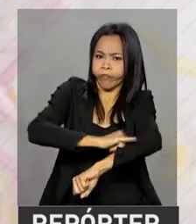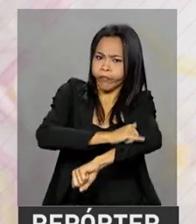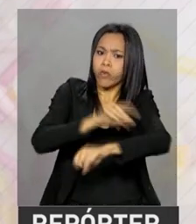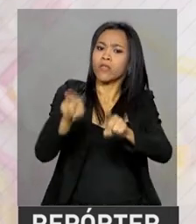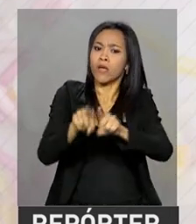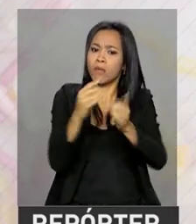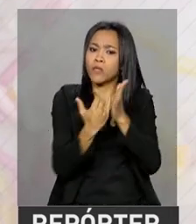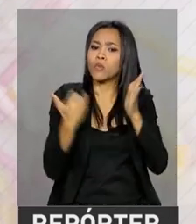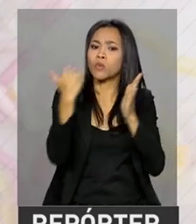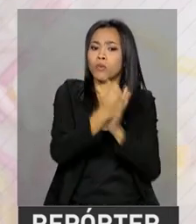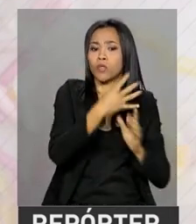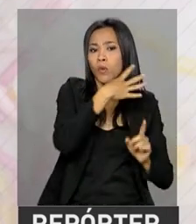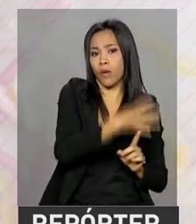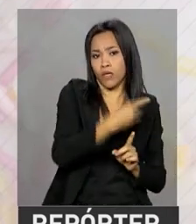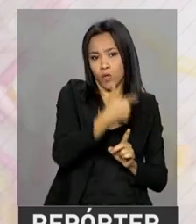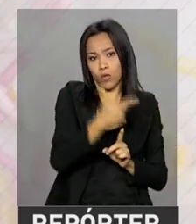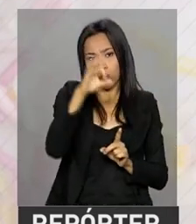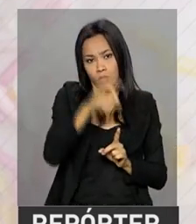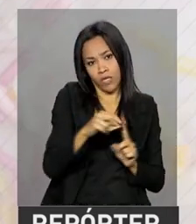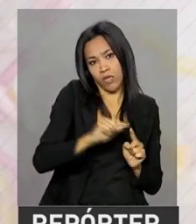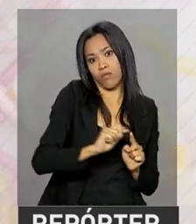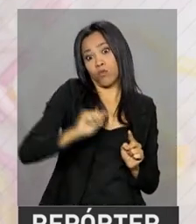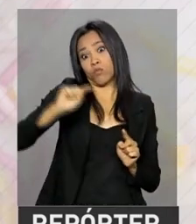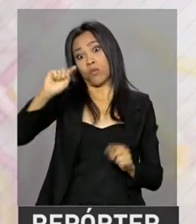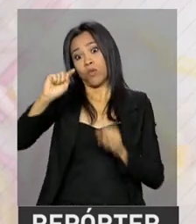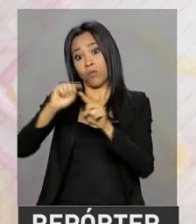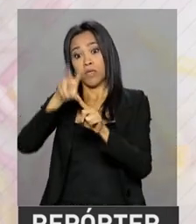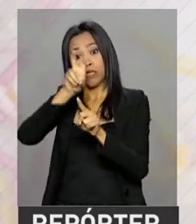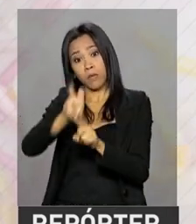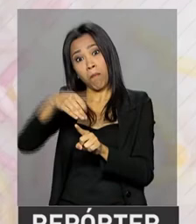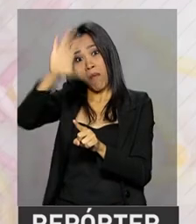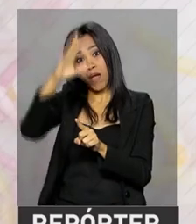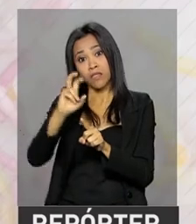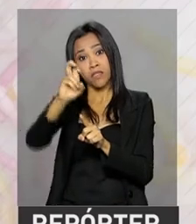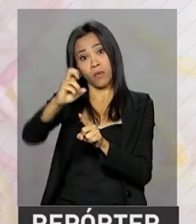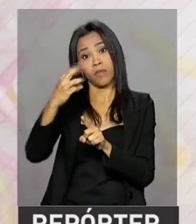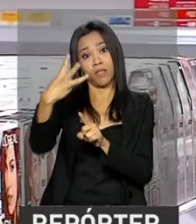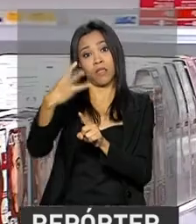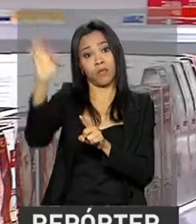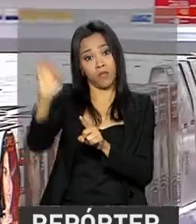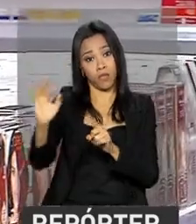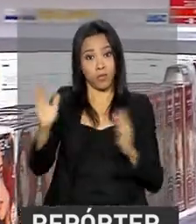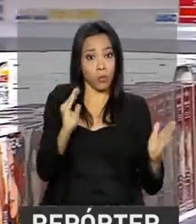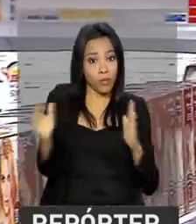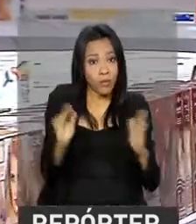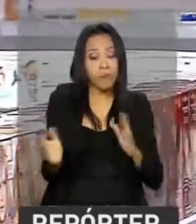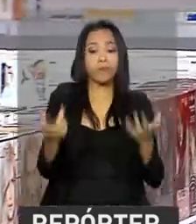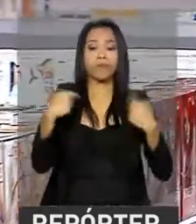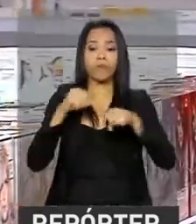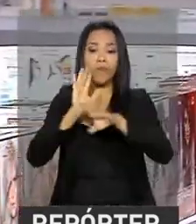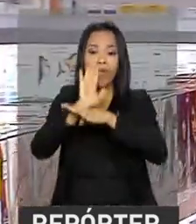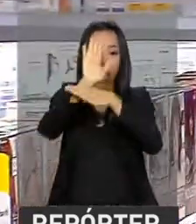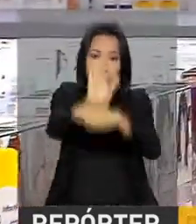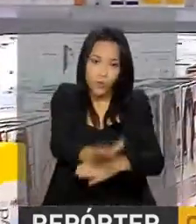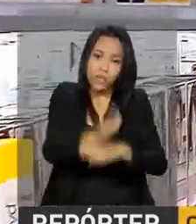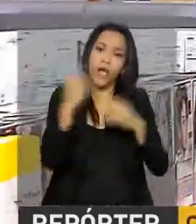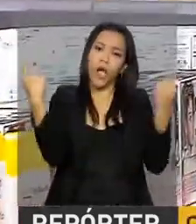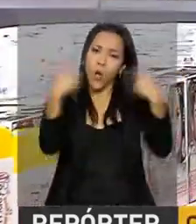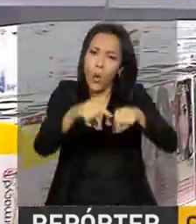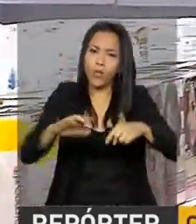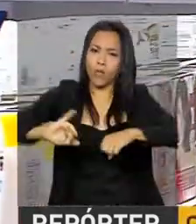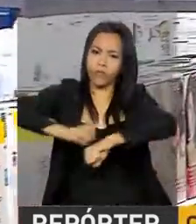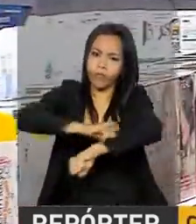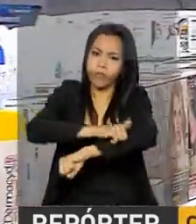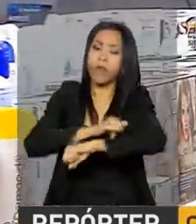subiu de 42% para mais de 53% no período. Para ajudar no combate à obesidade, uma